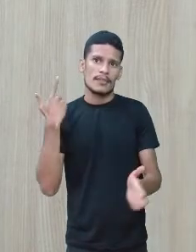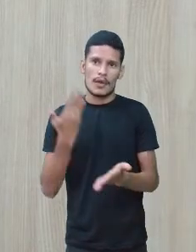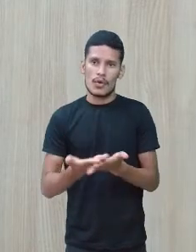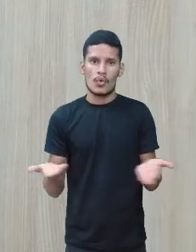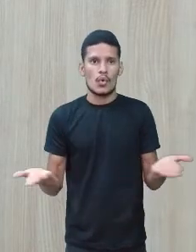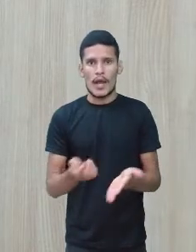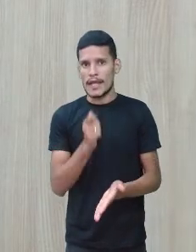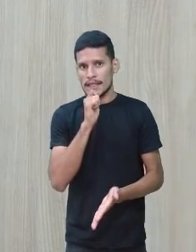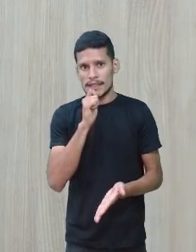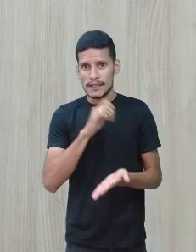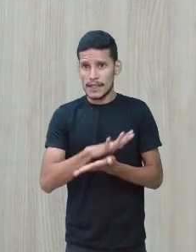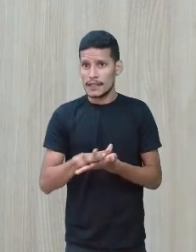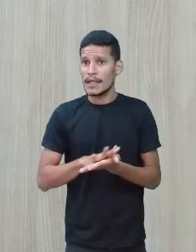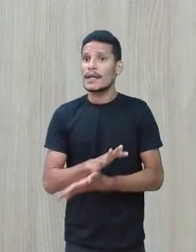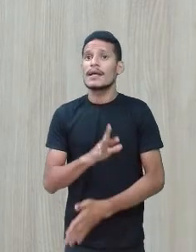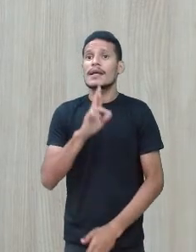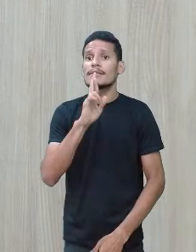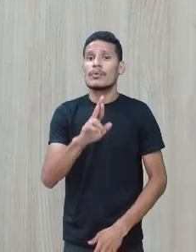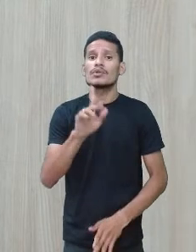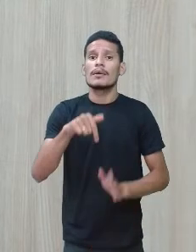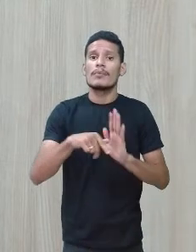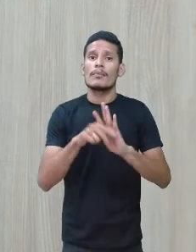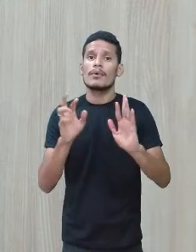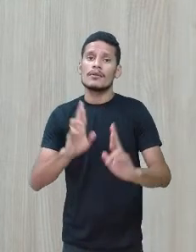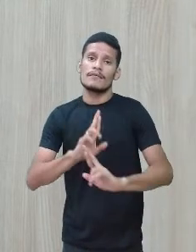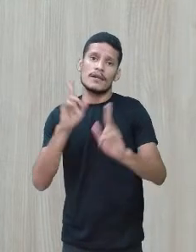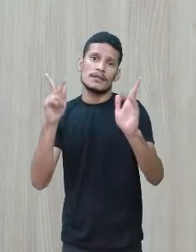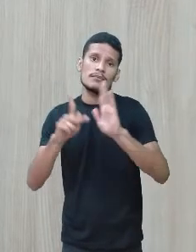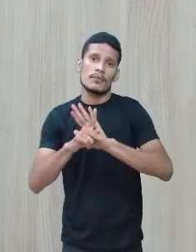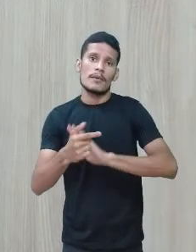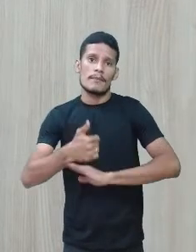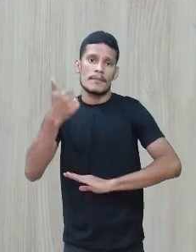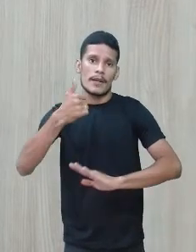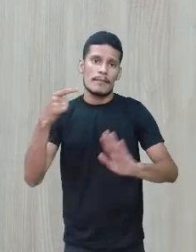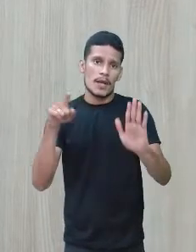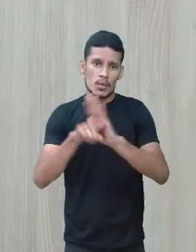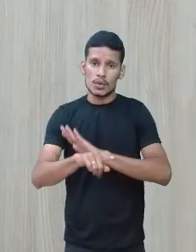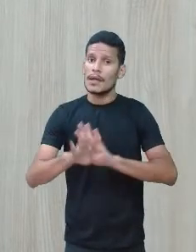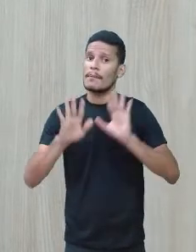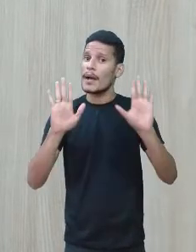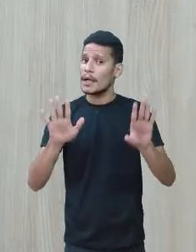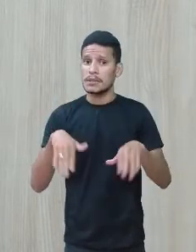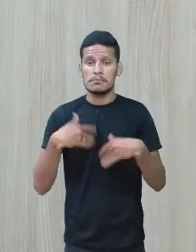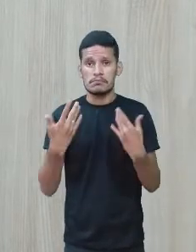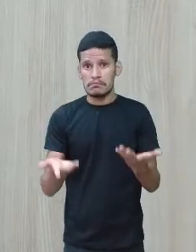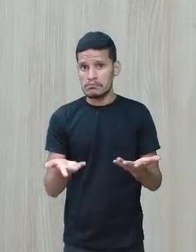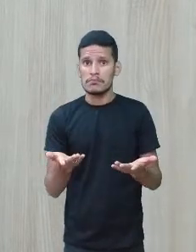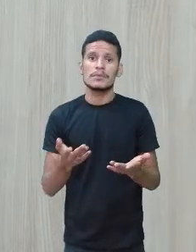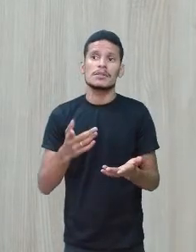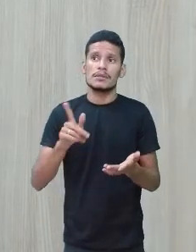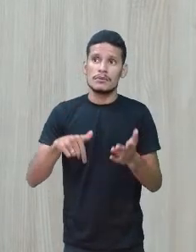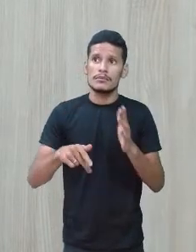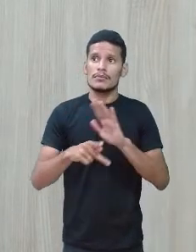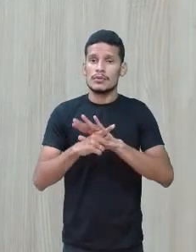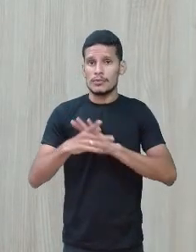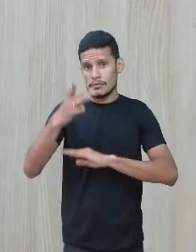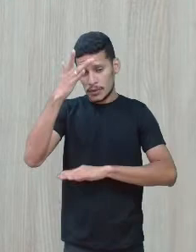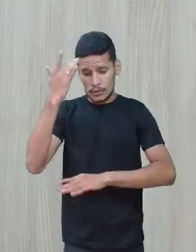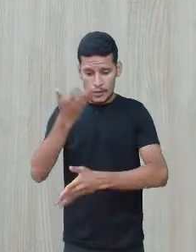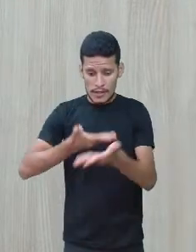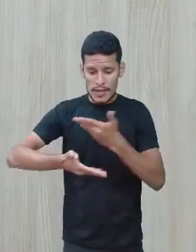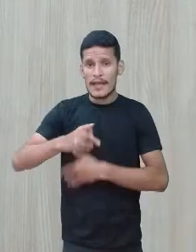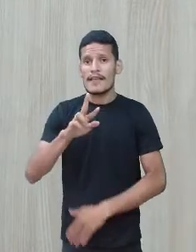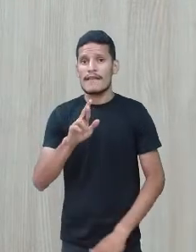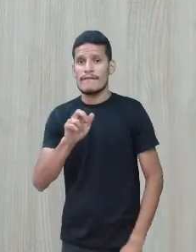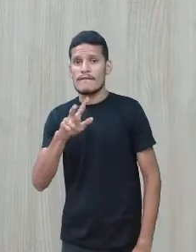o Luciano que disse, o resultado seria diferente da tua primeira pergunta, tu e Revoredo. Mas aí... Eles muito estão bem, aqui, muito obrigado, Revoredo Luciano. tá